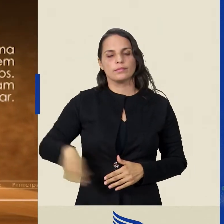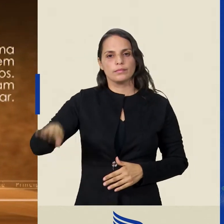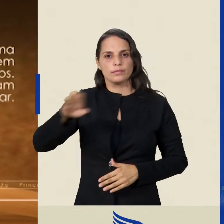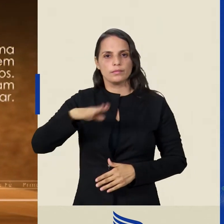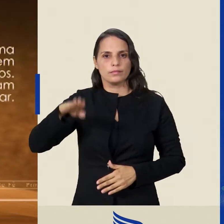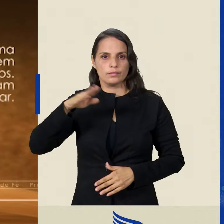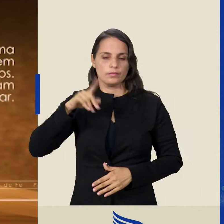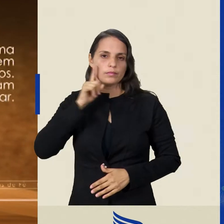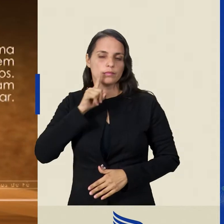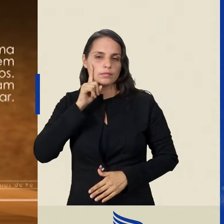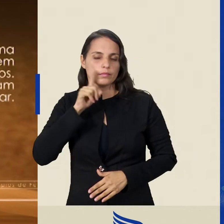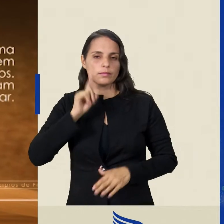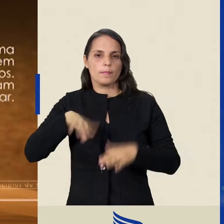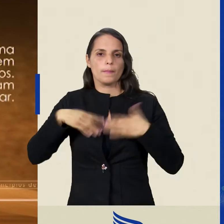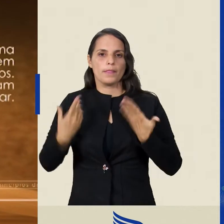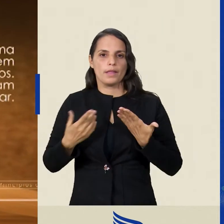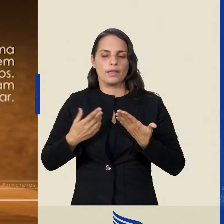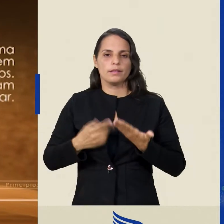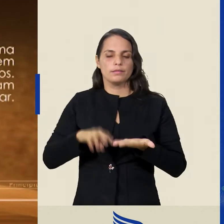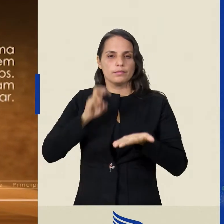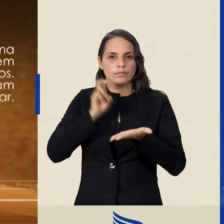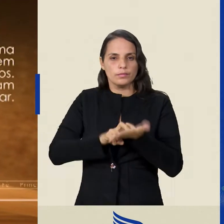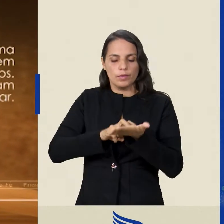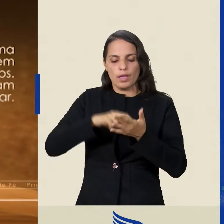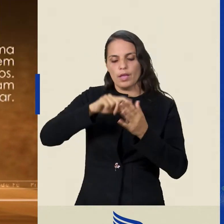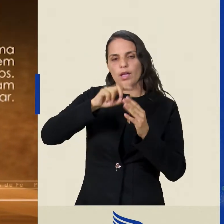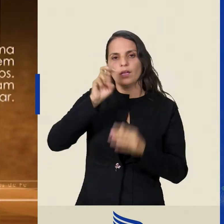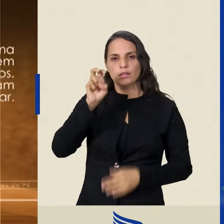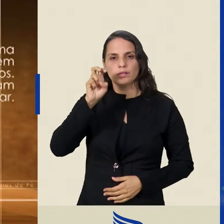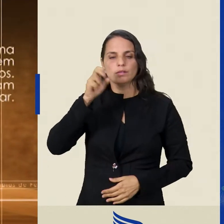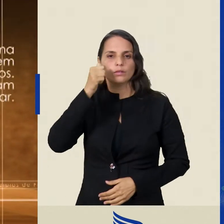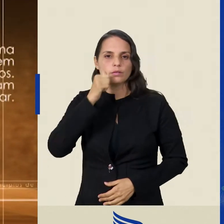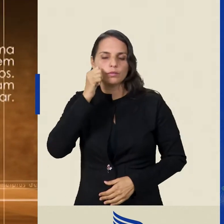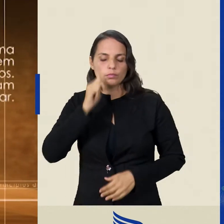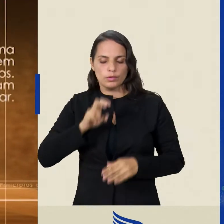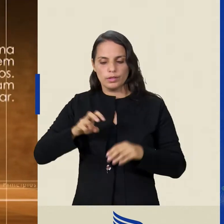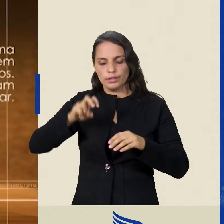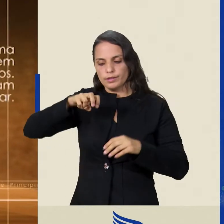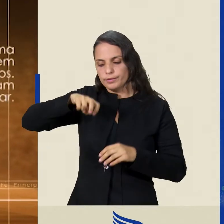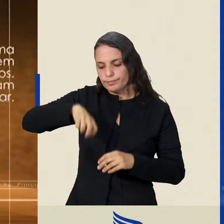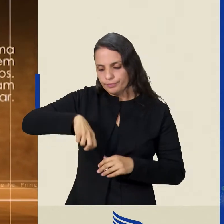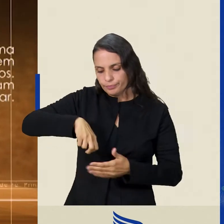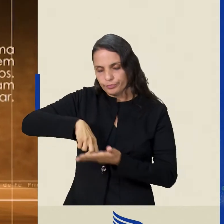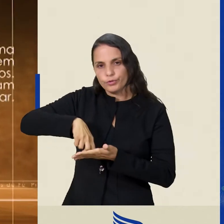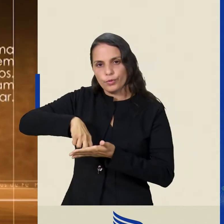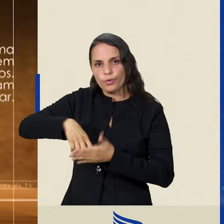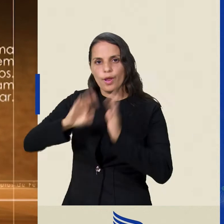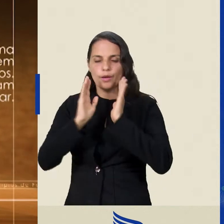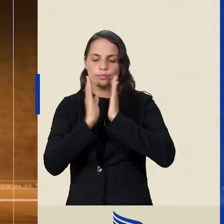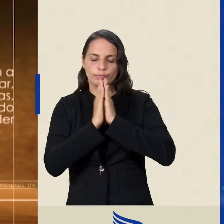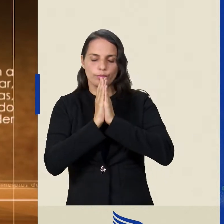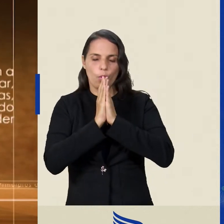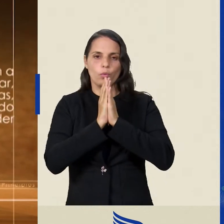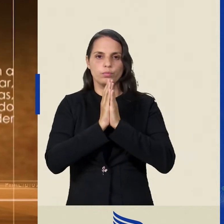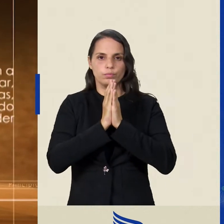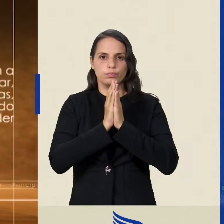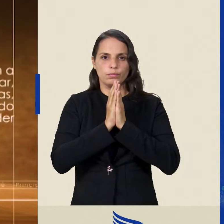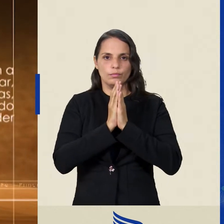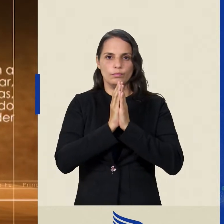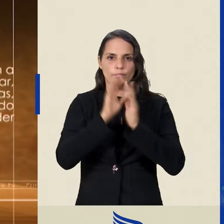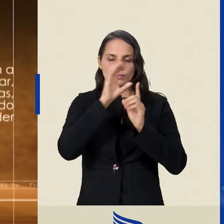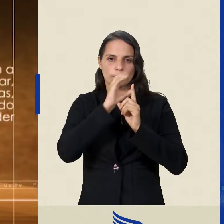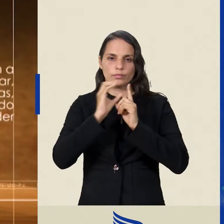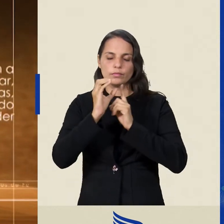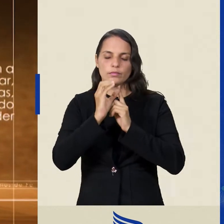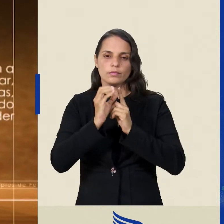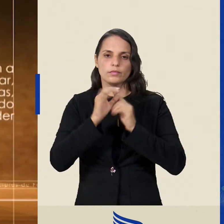Unidos. De manhã, 5 senhoras se ajoelharam juntas naquela casa para o culto familiar. Cada